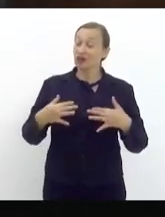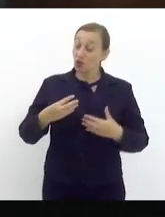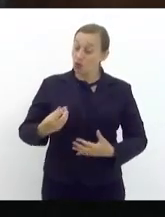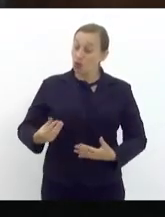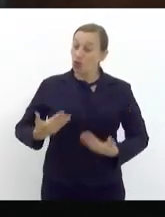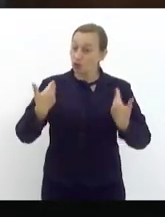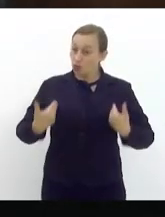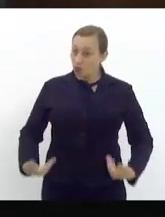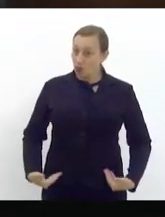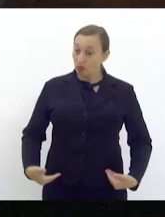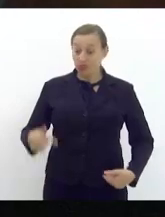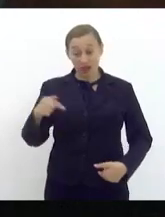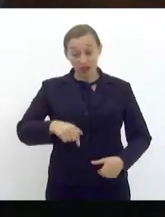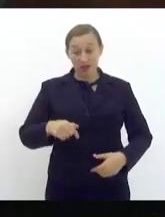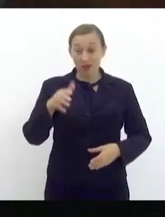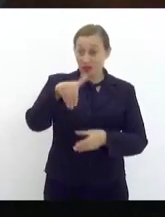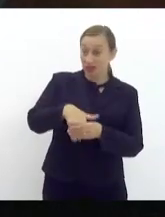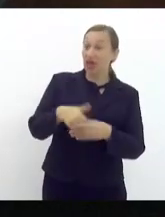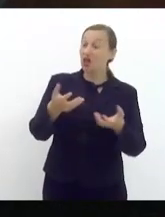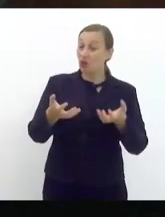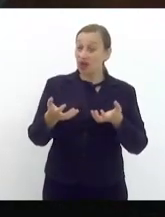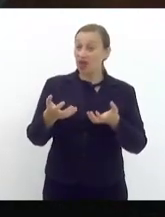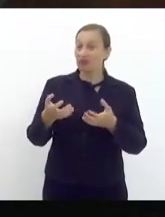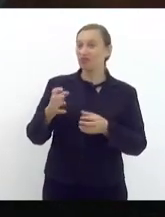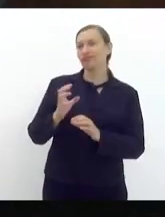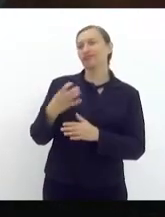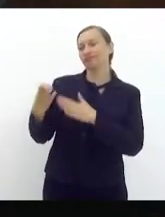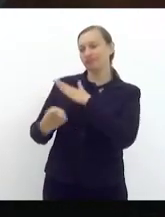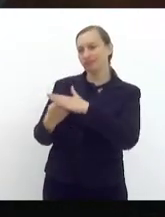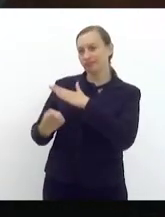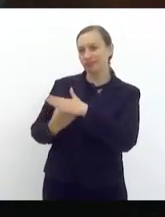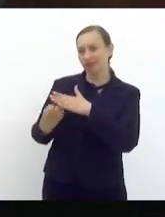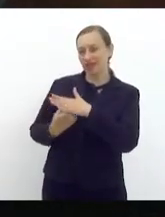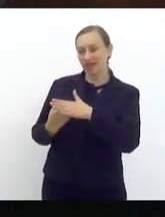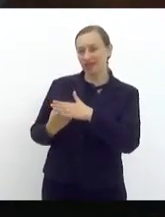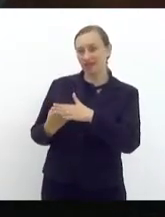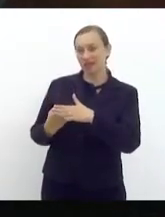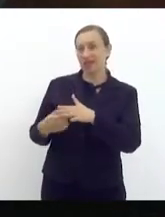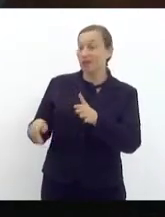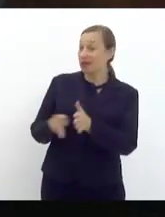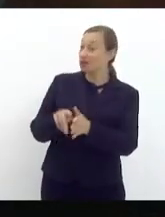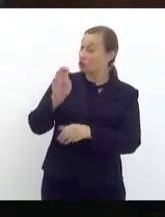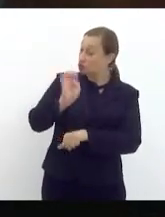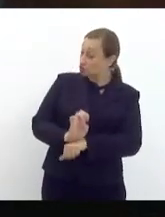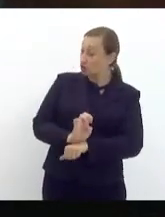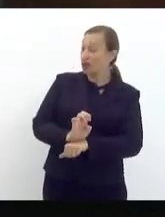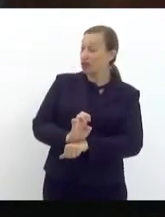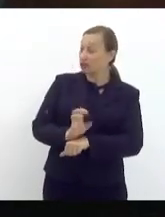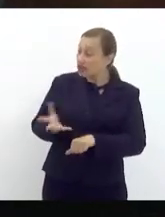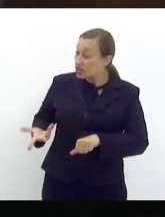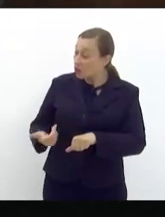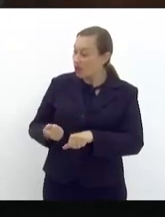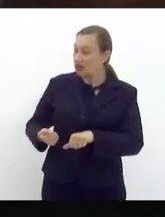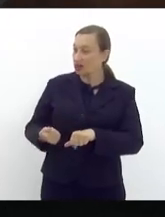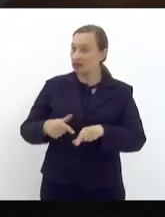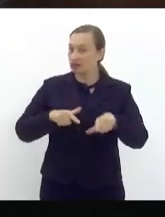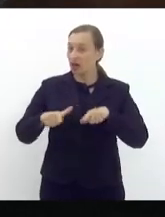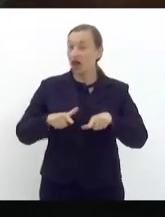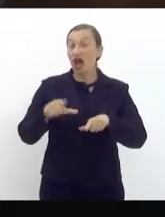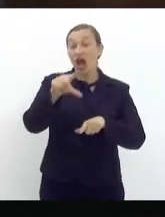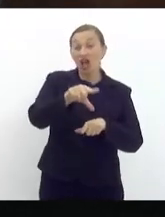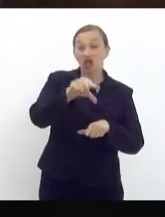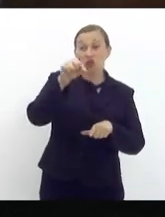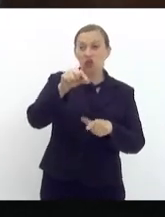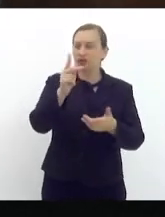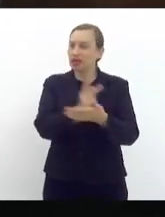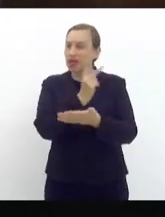claramente que eu quero que a agência seja uma agência de Estado. E a forma de escolha está errada.